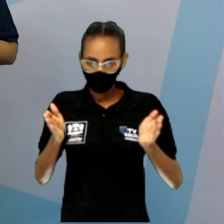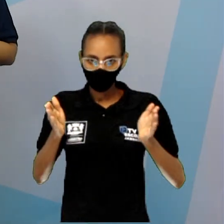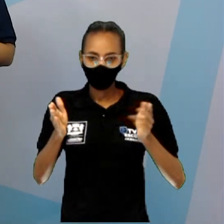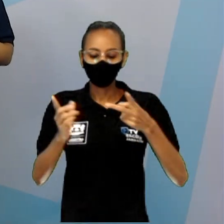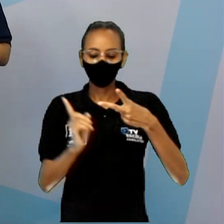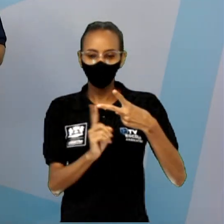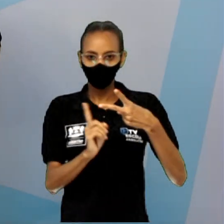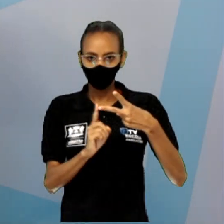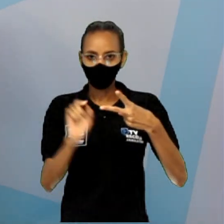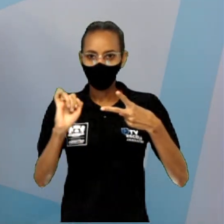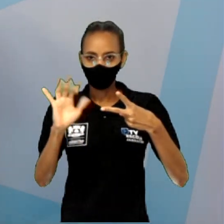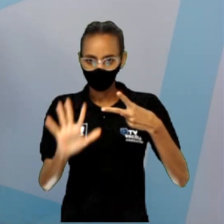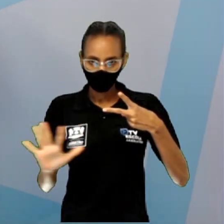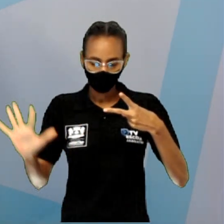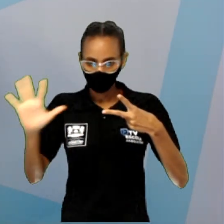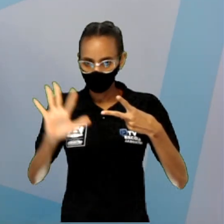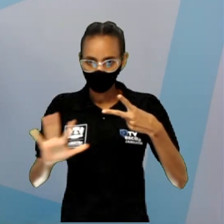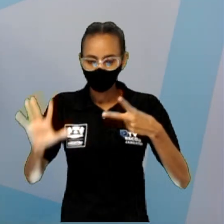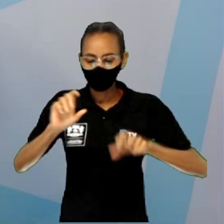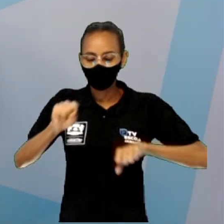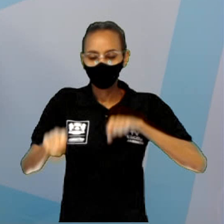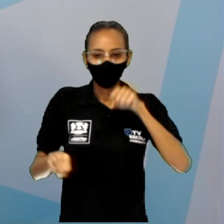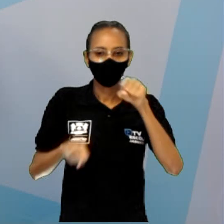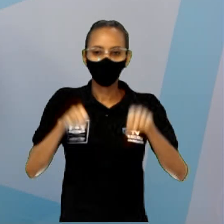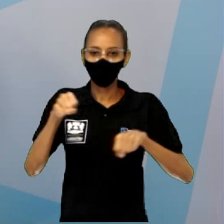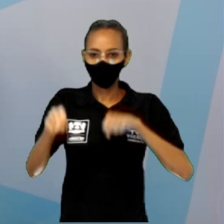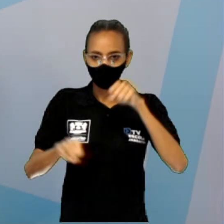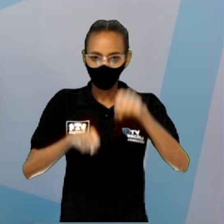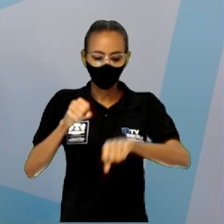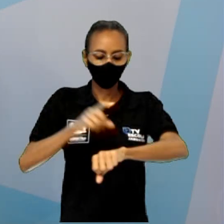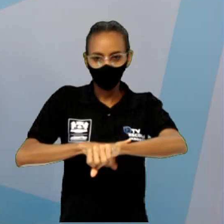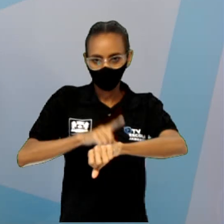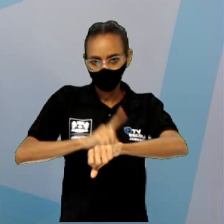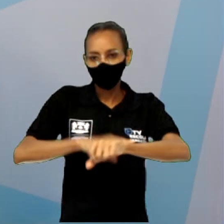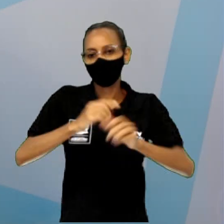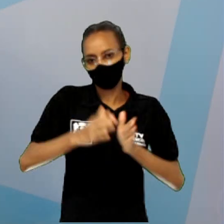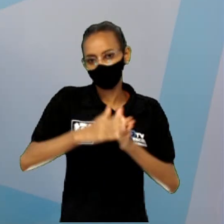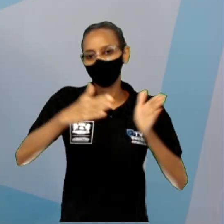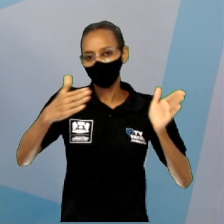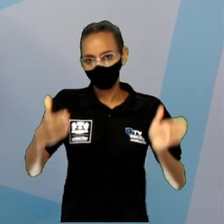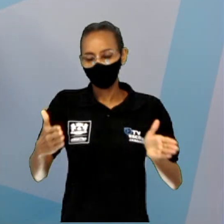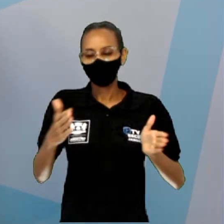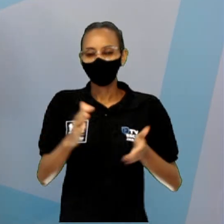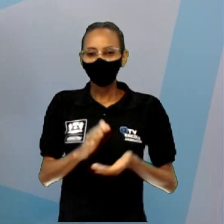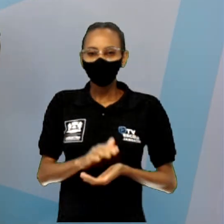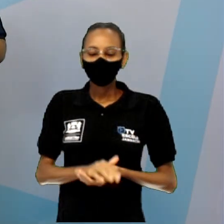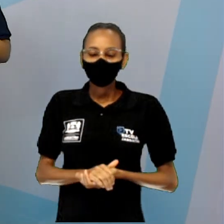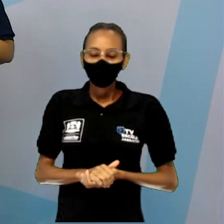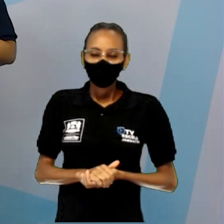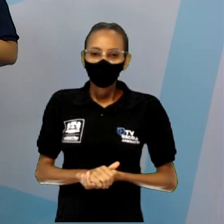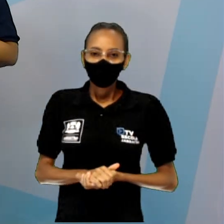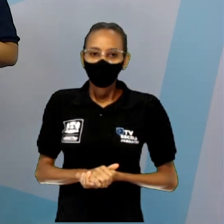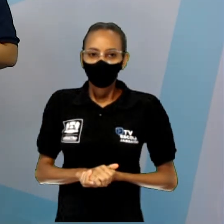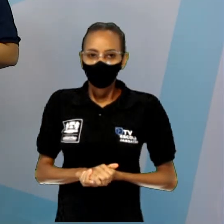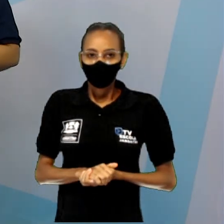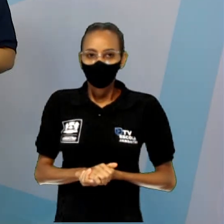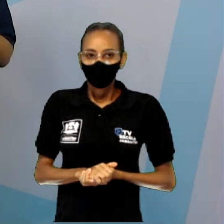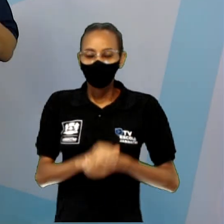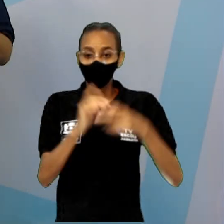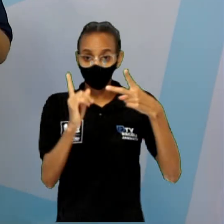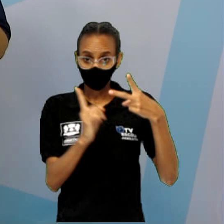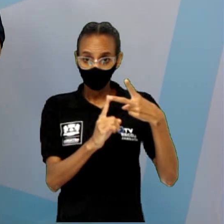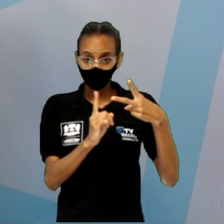ciclismo, ok? Que também tem uma duração maior. Quando nós falamos dos